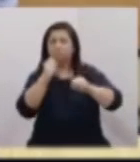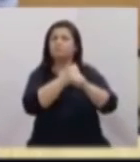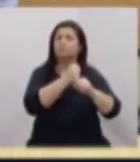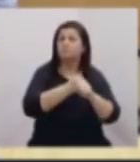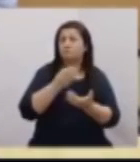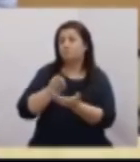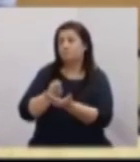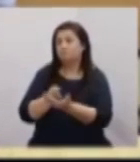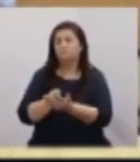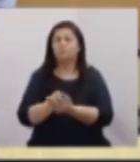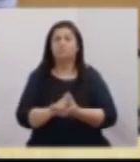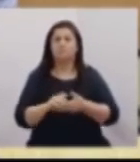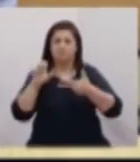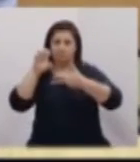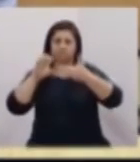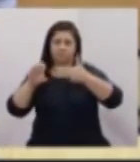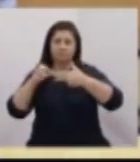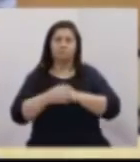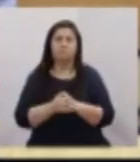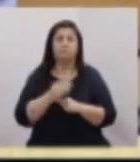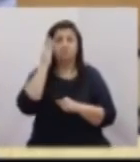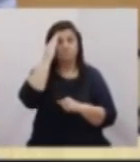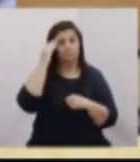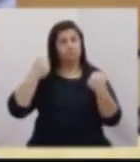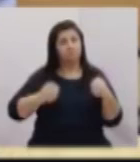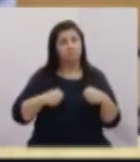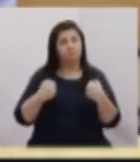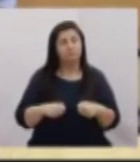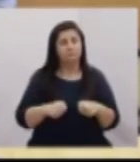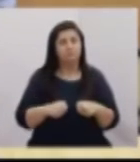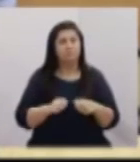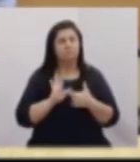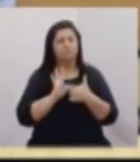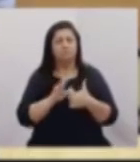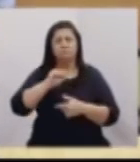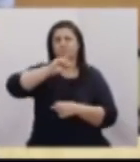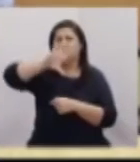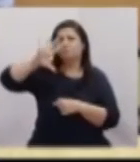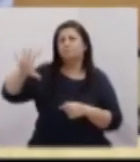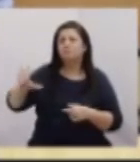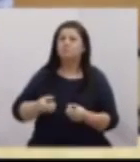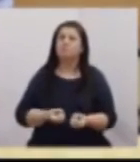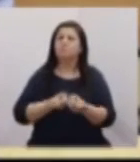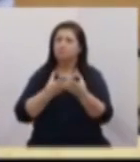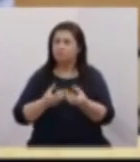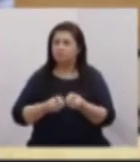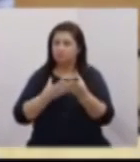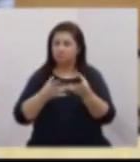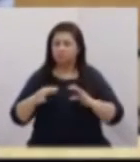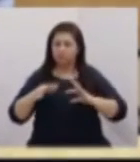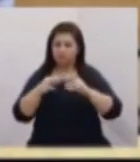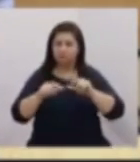firmados pelo Poder Executivo, considerando a necessidade de se garantir a transparência e a plena divulgação das